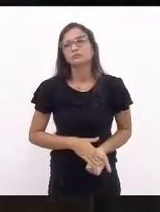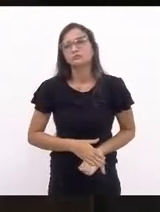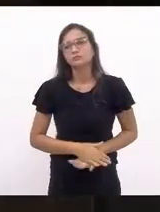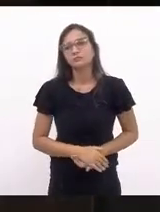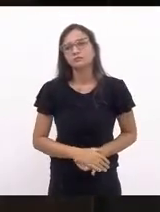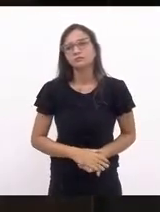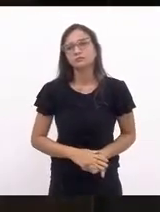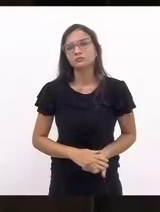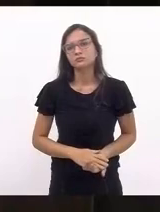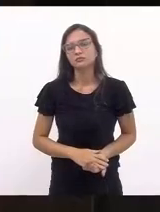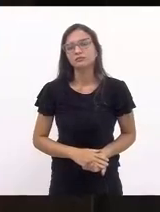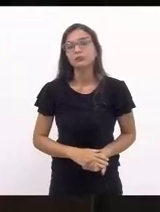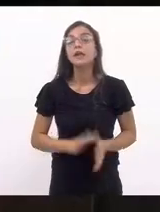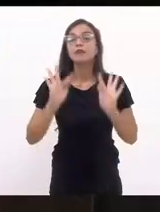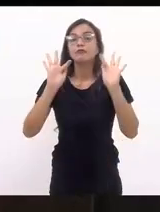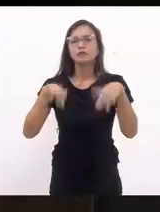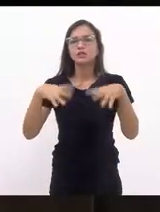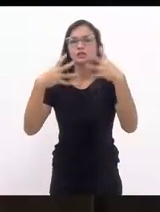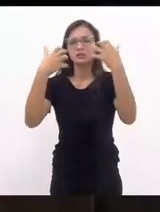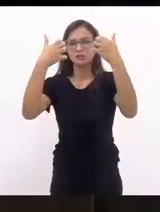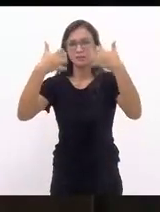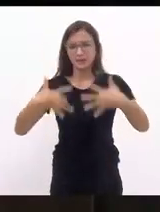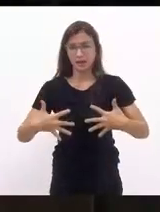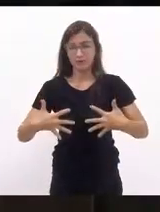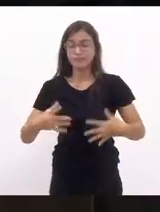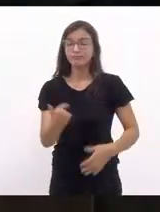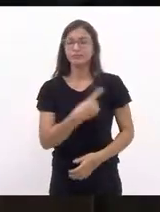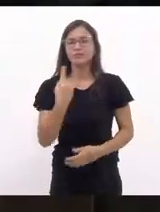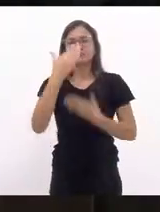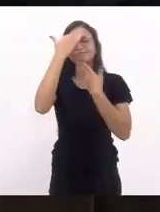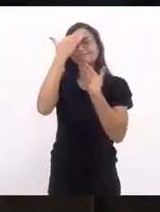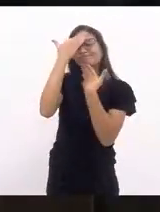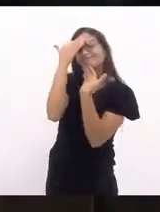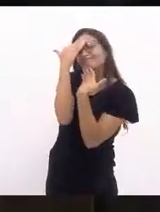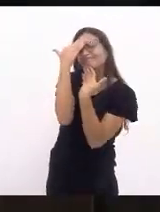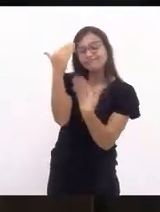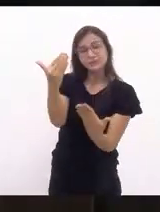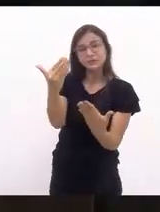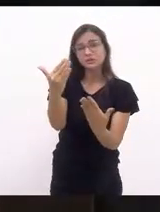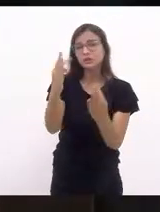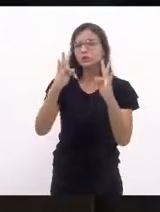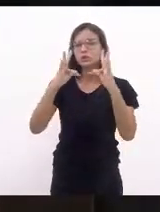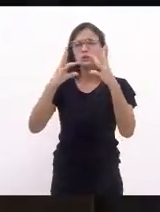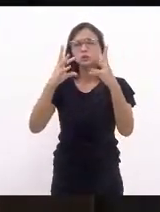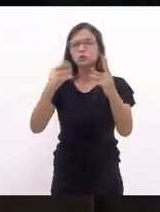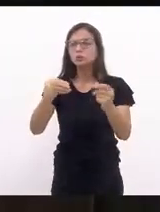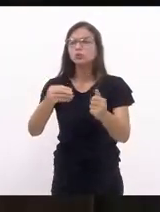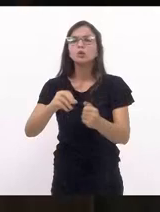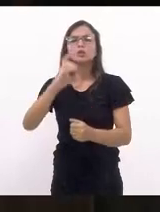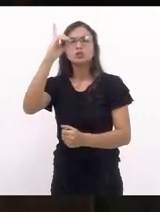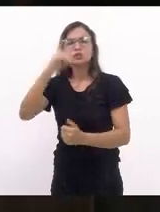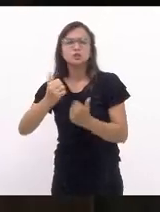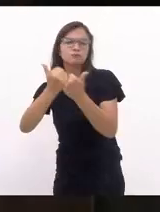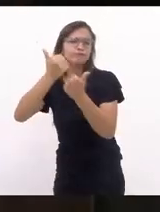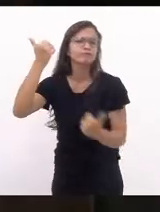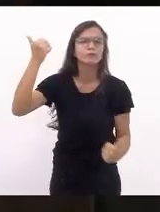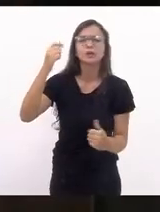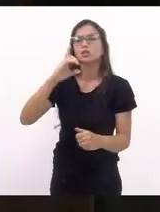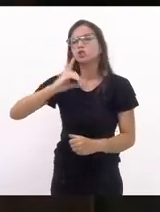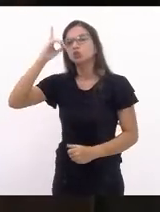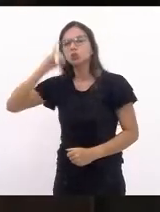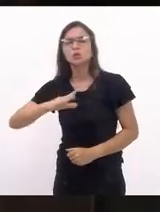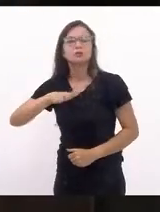em declarações finais agradecemos a todos os subdiretores a diretoria-geral